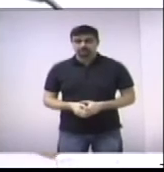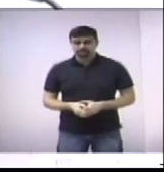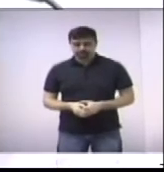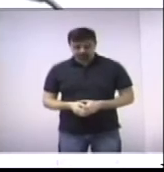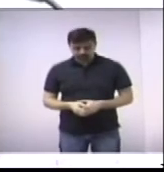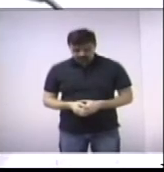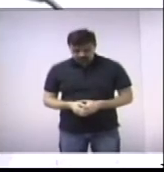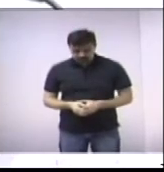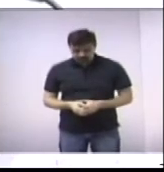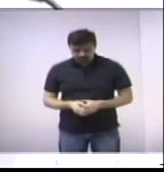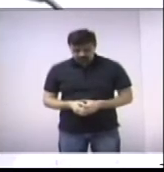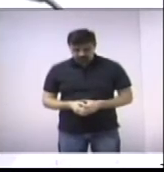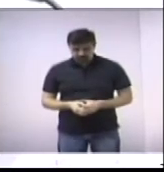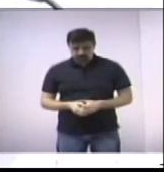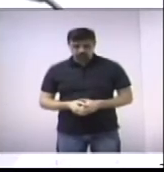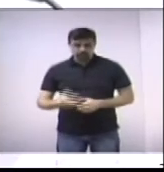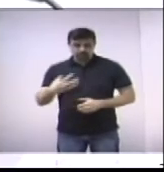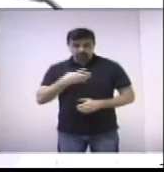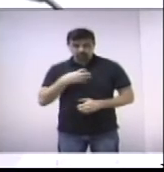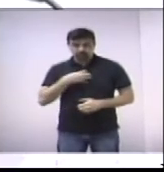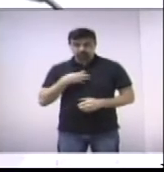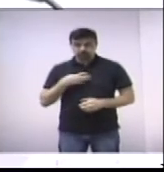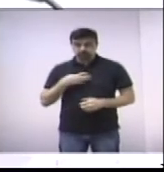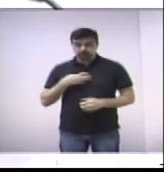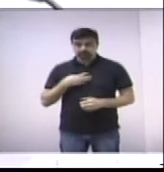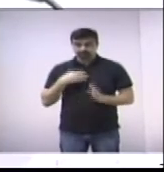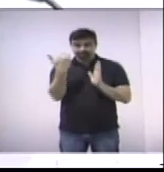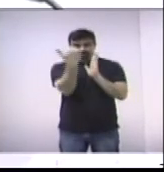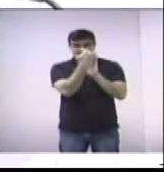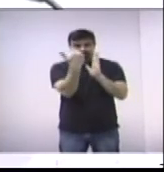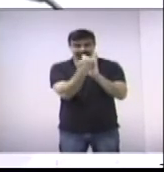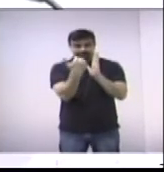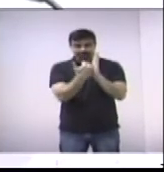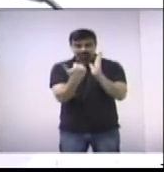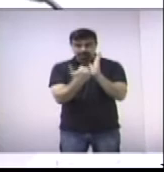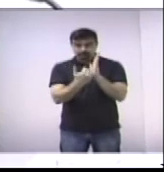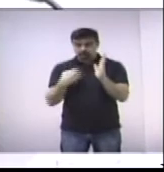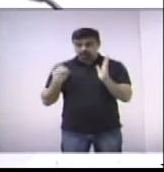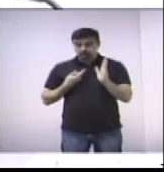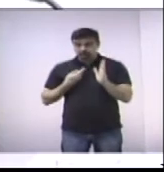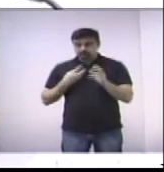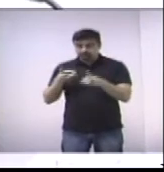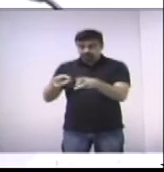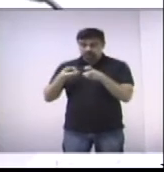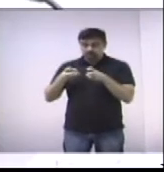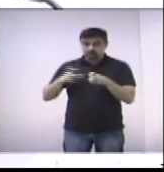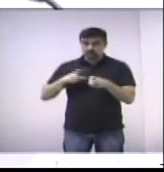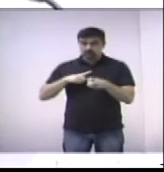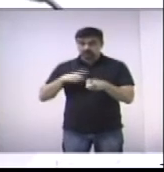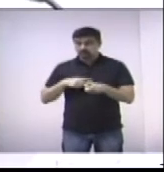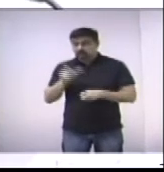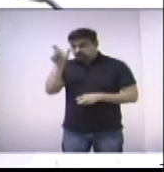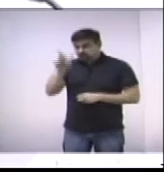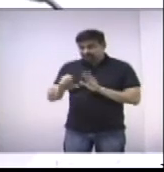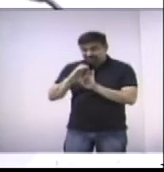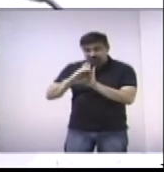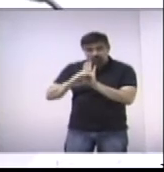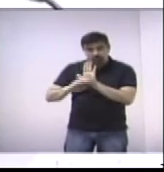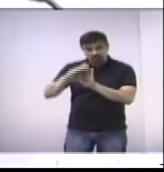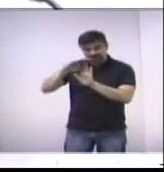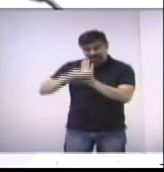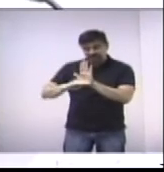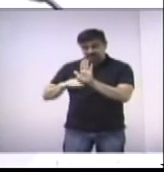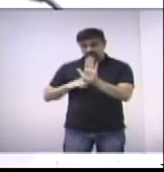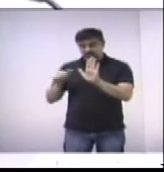sanção. Dessa forma, em tese, há que se considerar a possibilidade de direcionamento do edital em